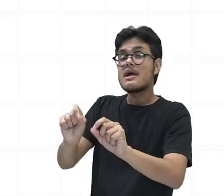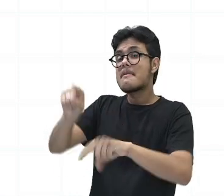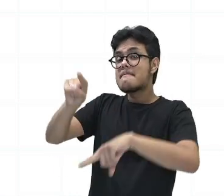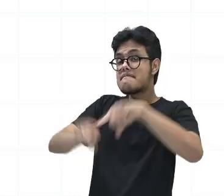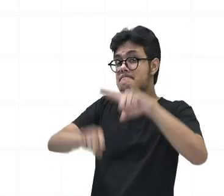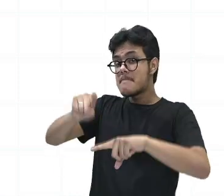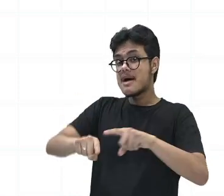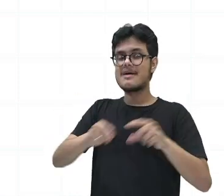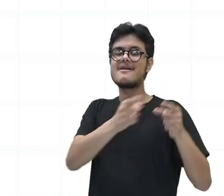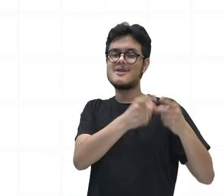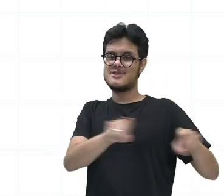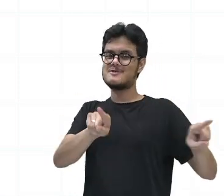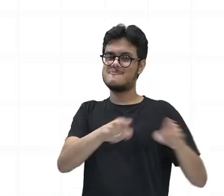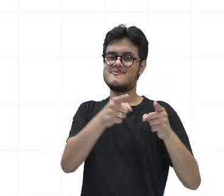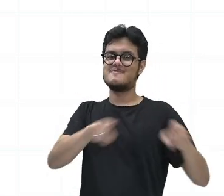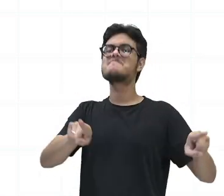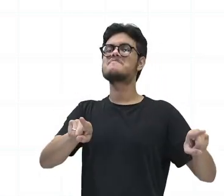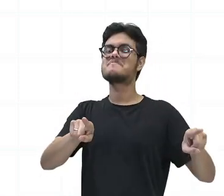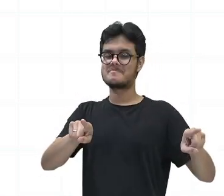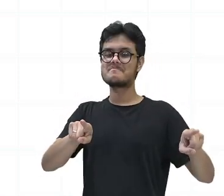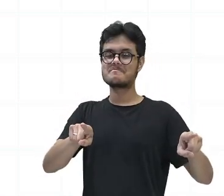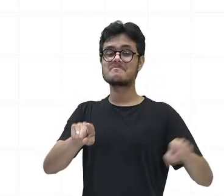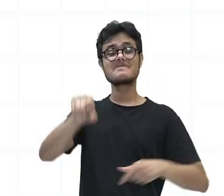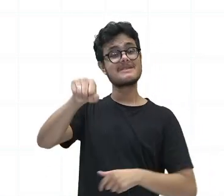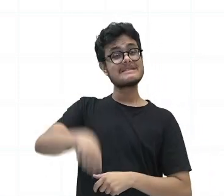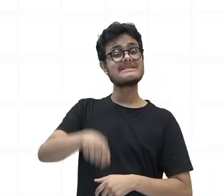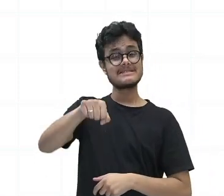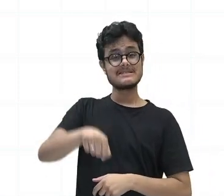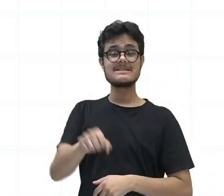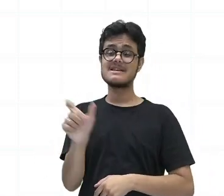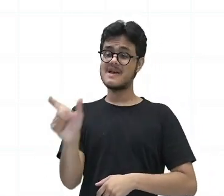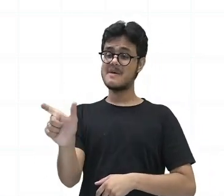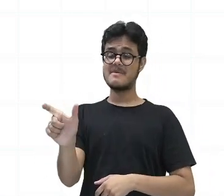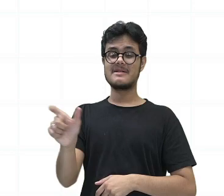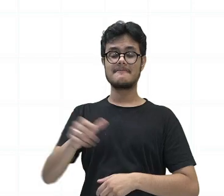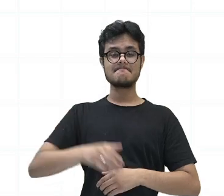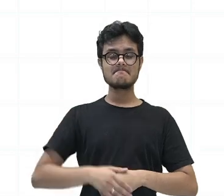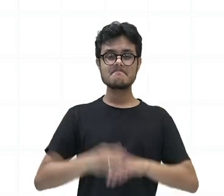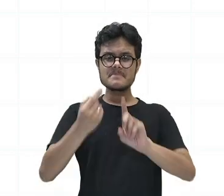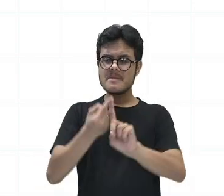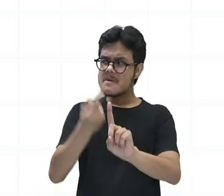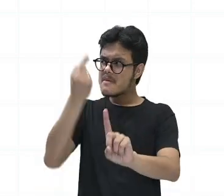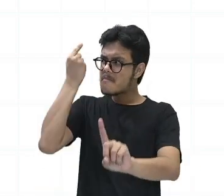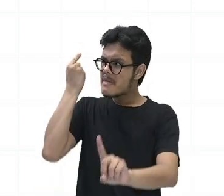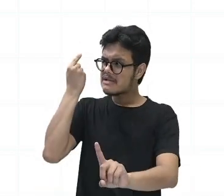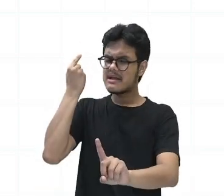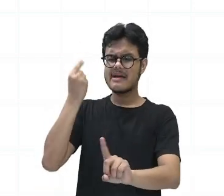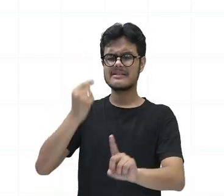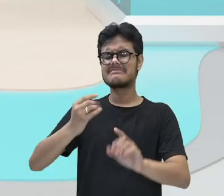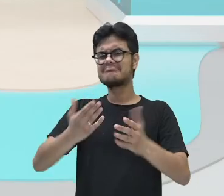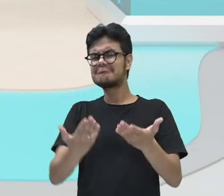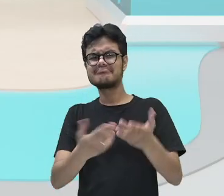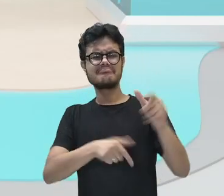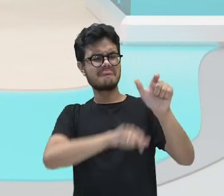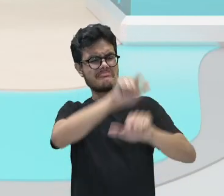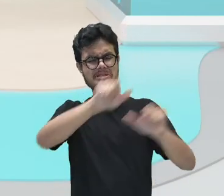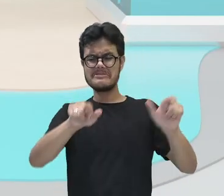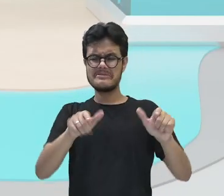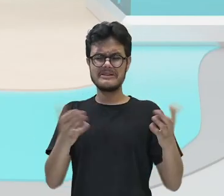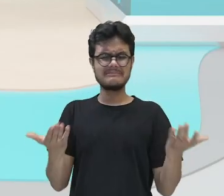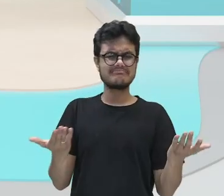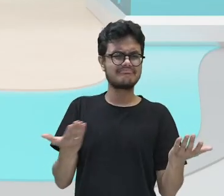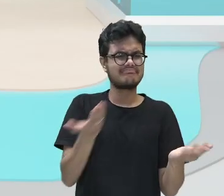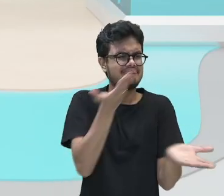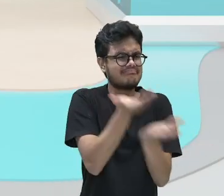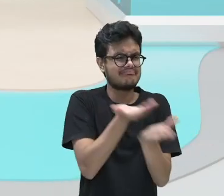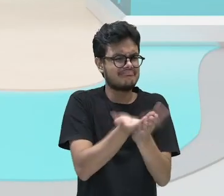instrumentos musicais. Então, o luthier é a pessoa que inventa e constrói os instrumentos musicais. No